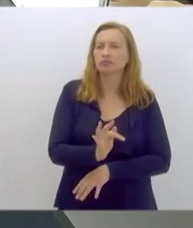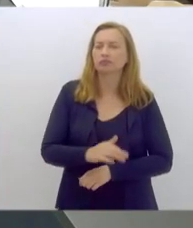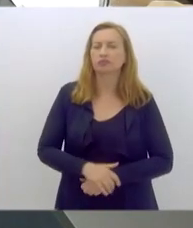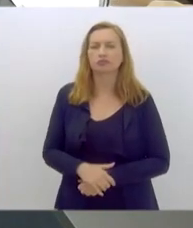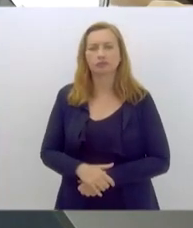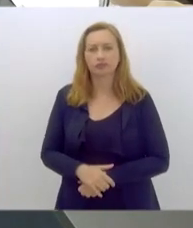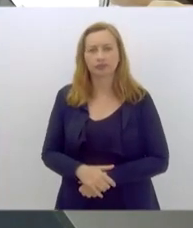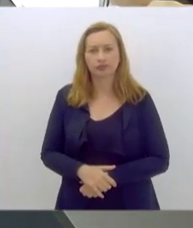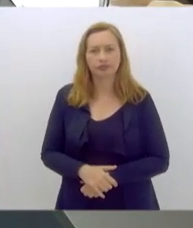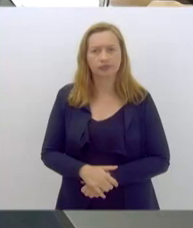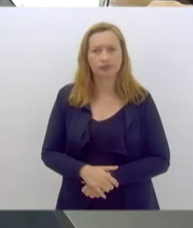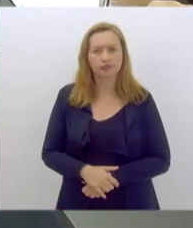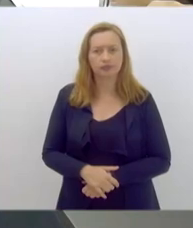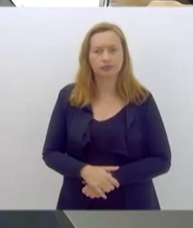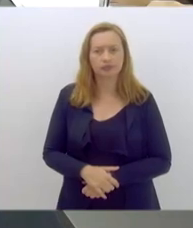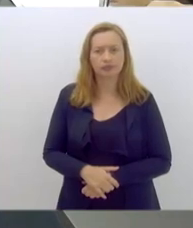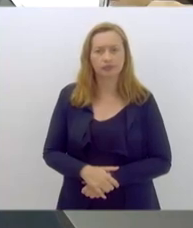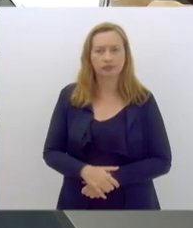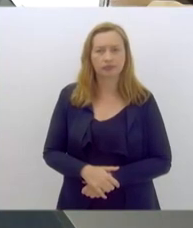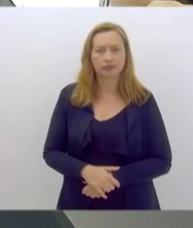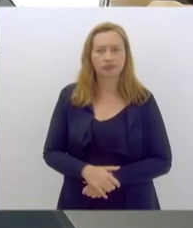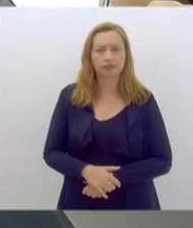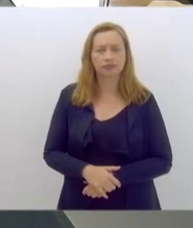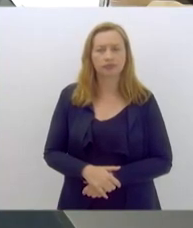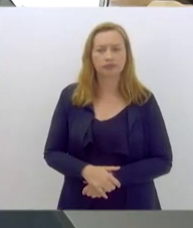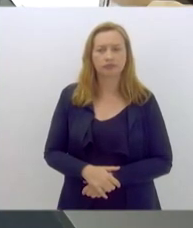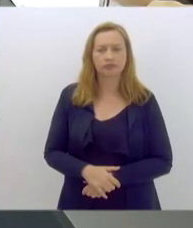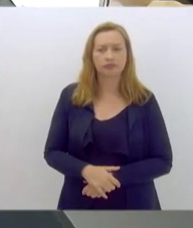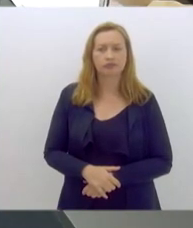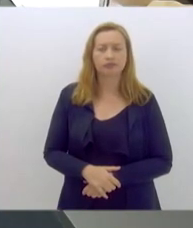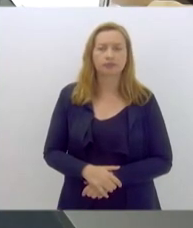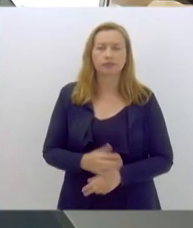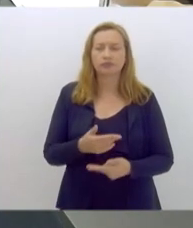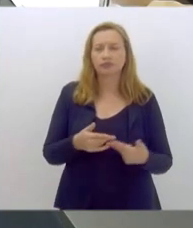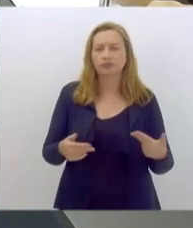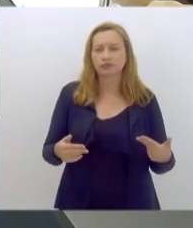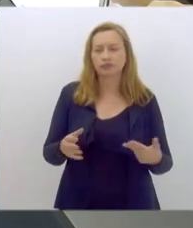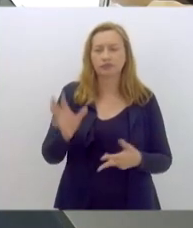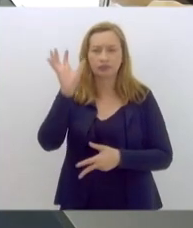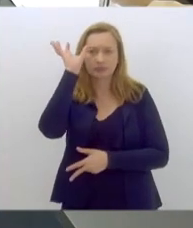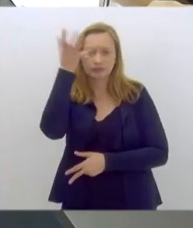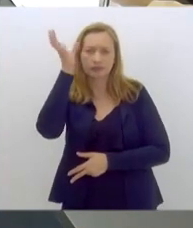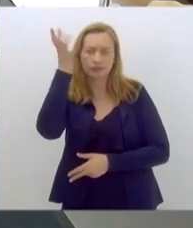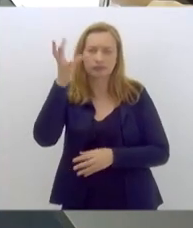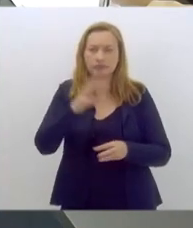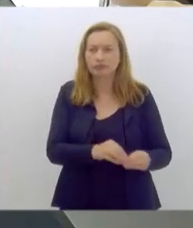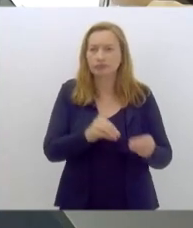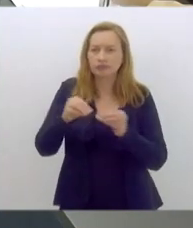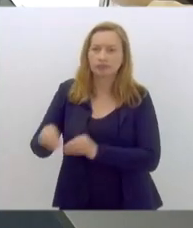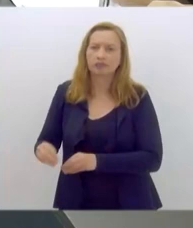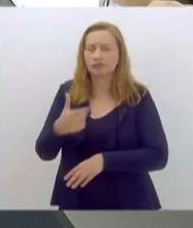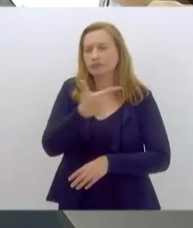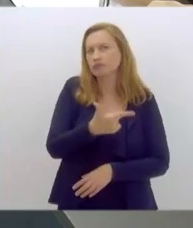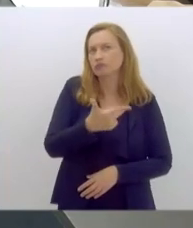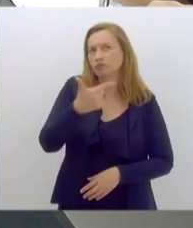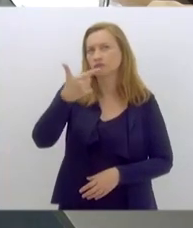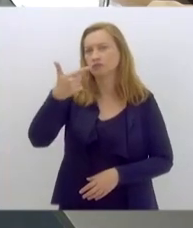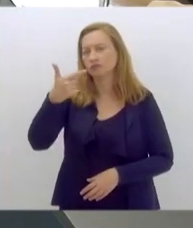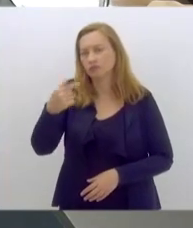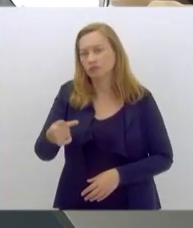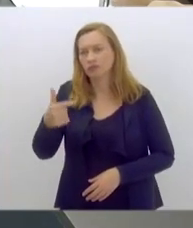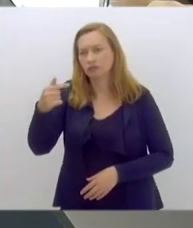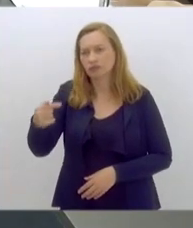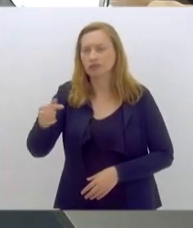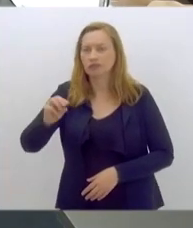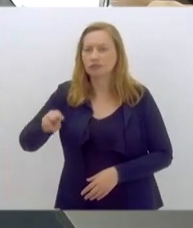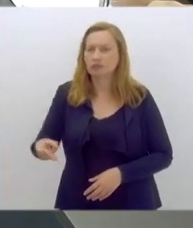que teve ser um arremedo de solução com transferência de 277